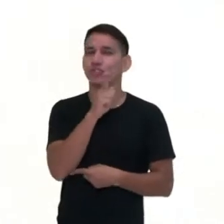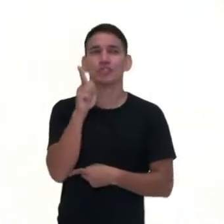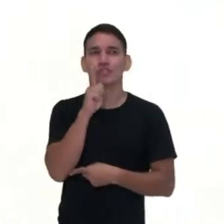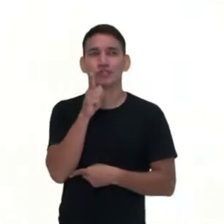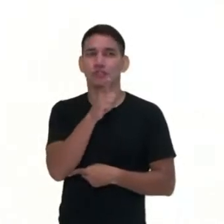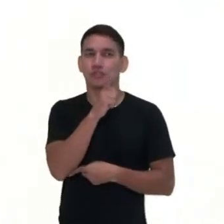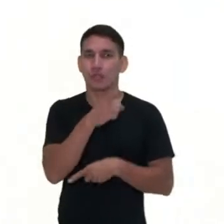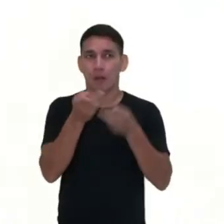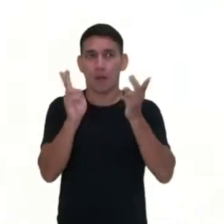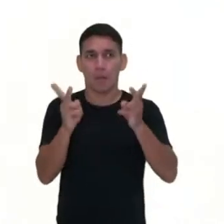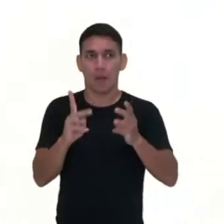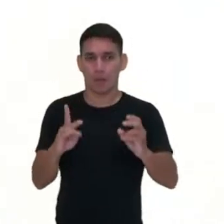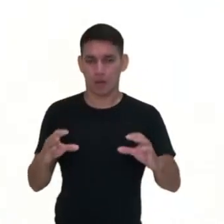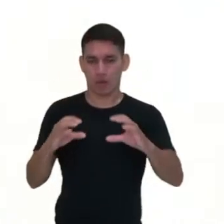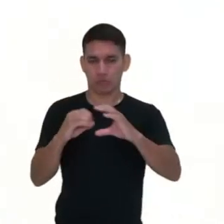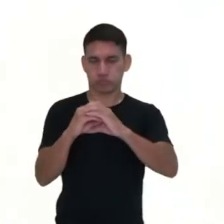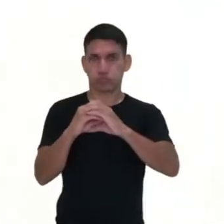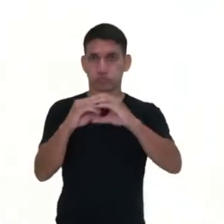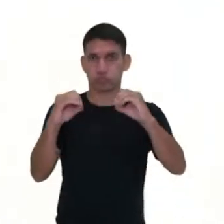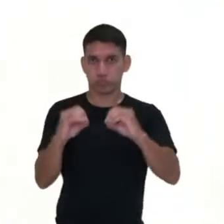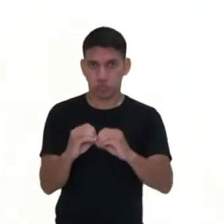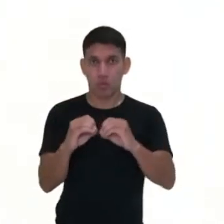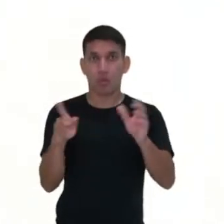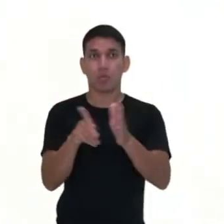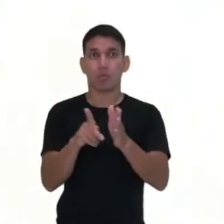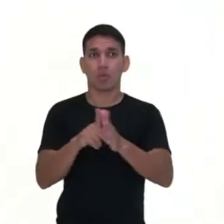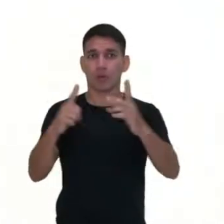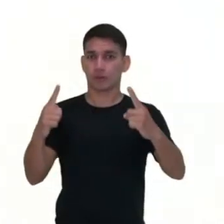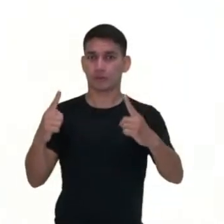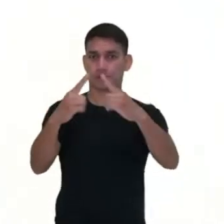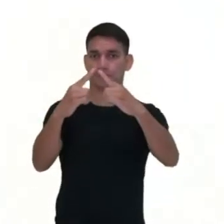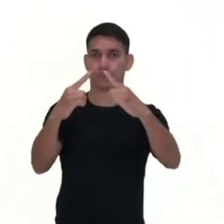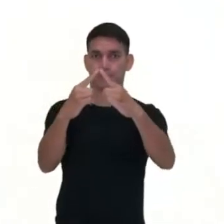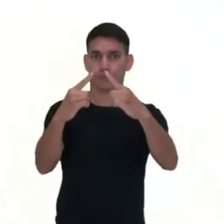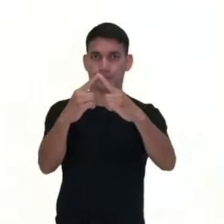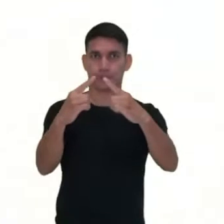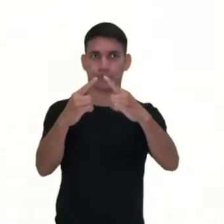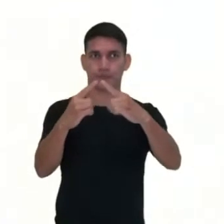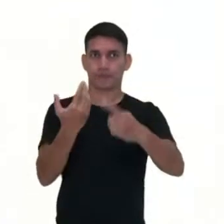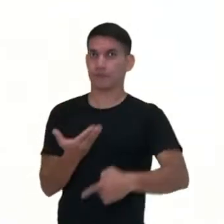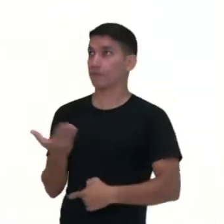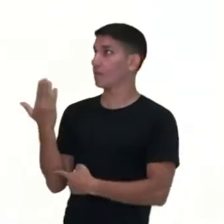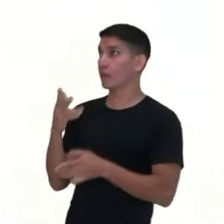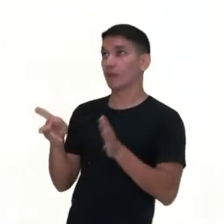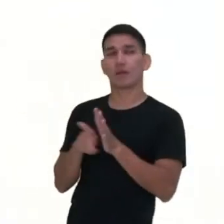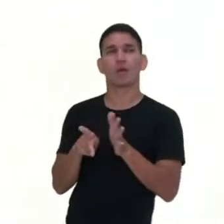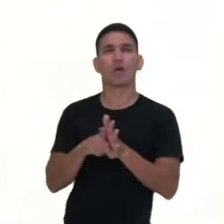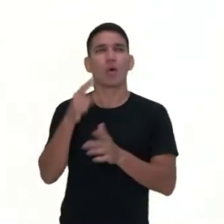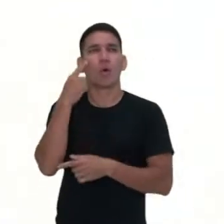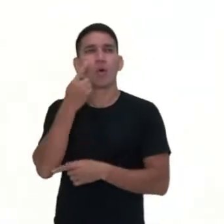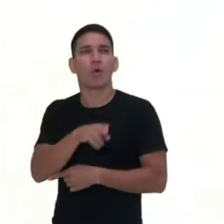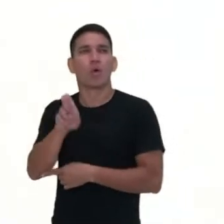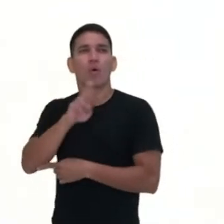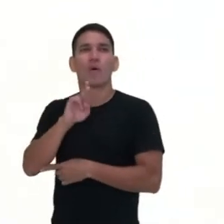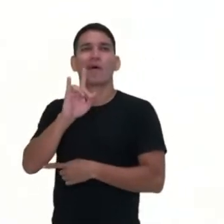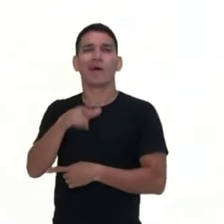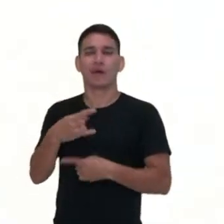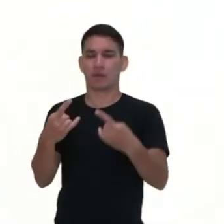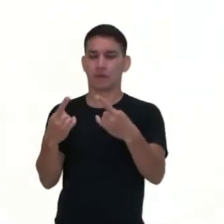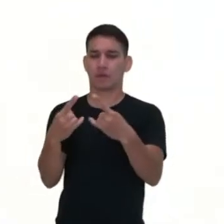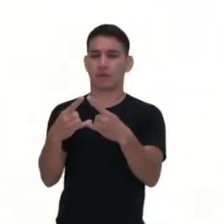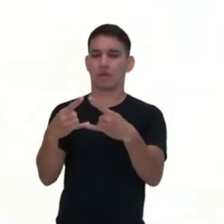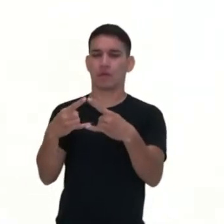representamos com traço, né? Ligando os dois em cima. Então, monozigóticos são aqueles que são fruto de um